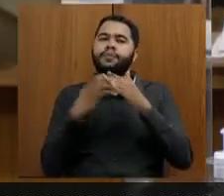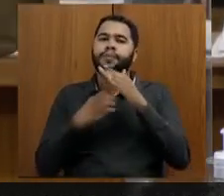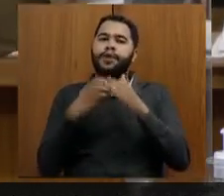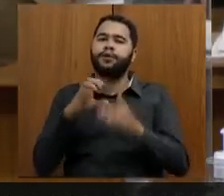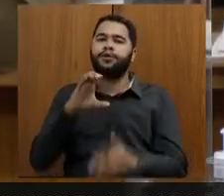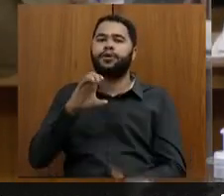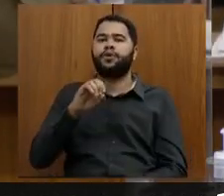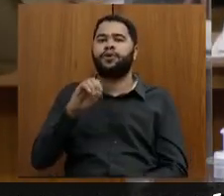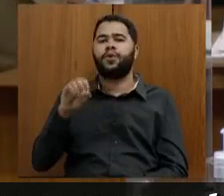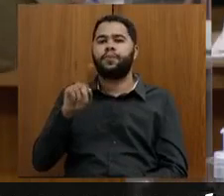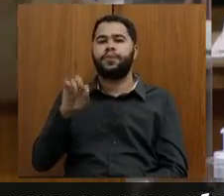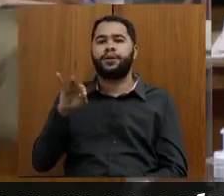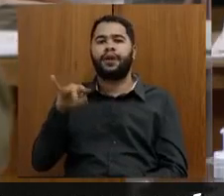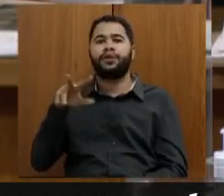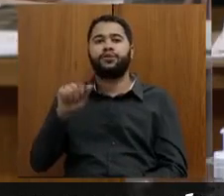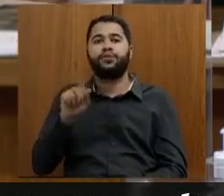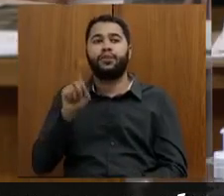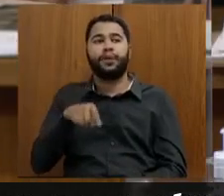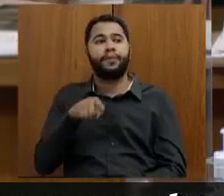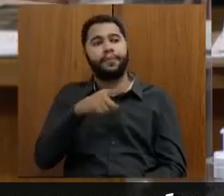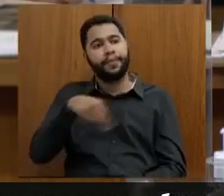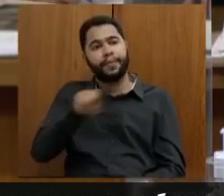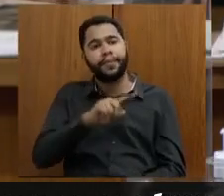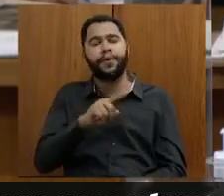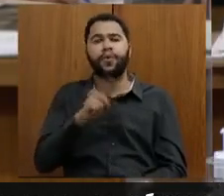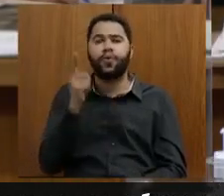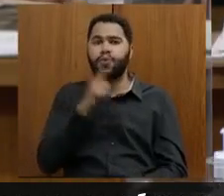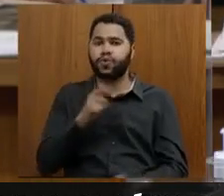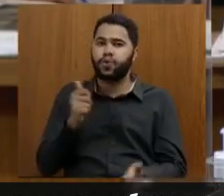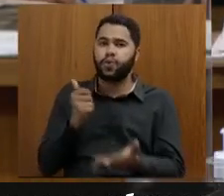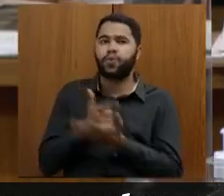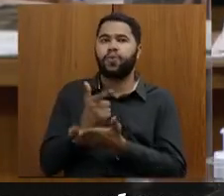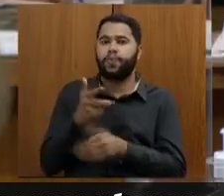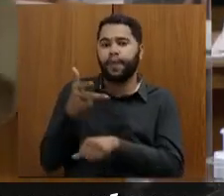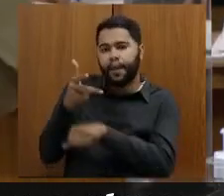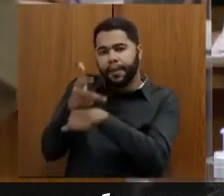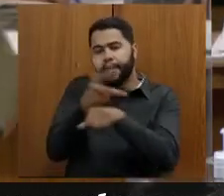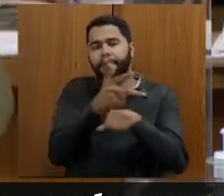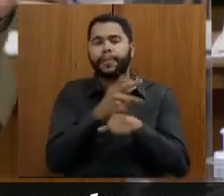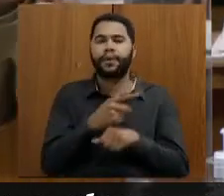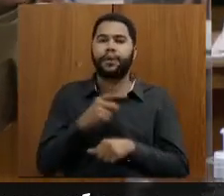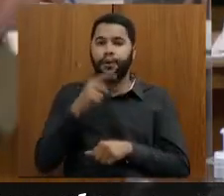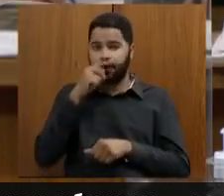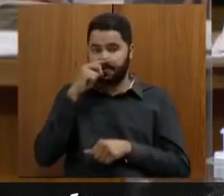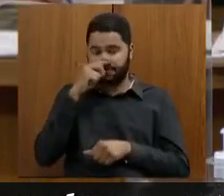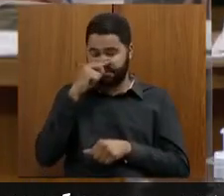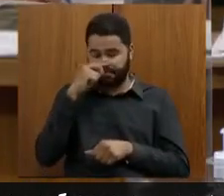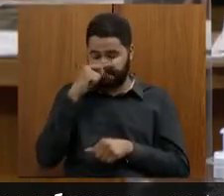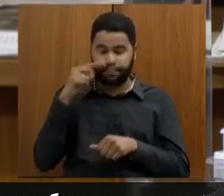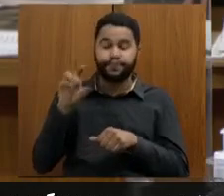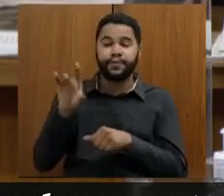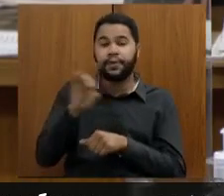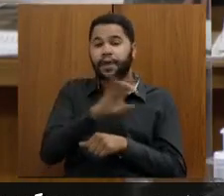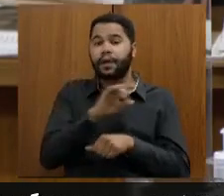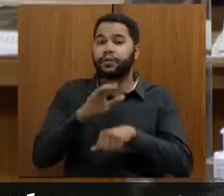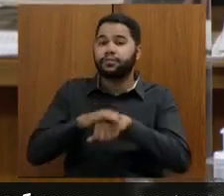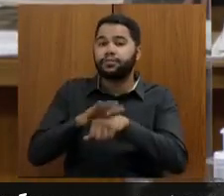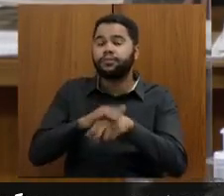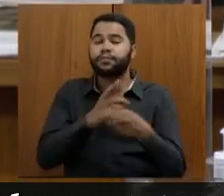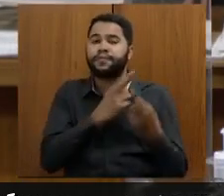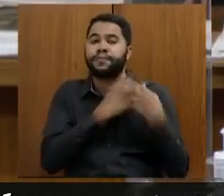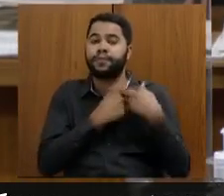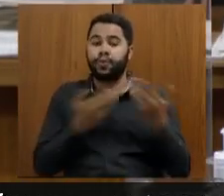linhas de crédito para que os proprietários adquiriram nas câmeras estão cada um fazendo sua parte e o que que tá acontecendo